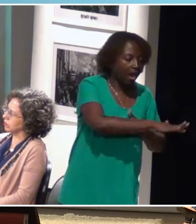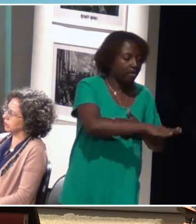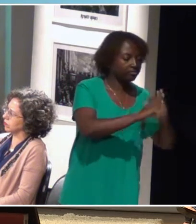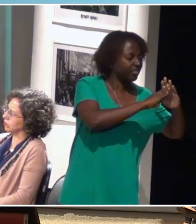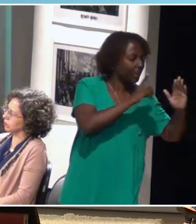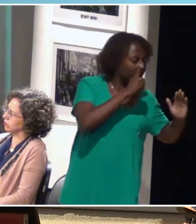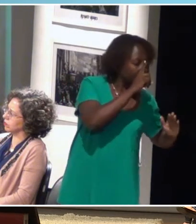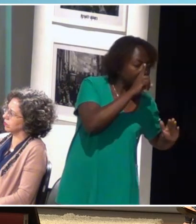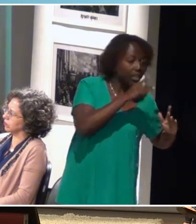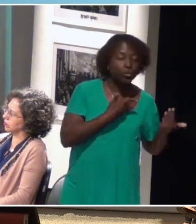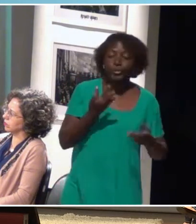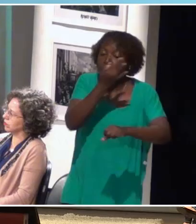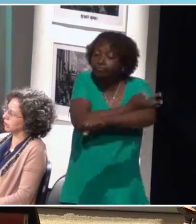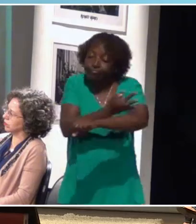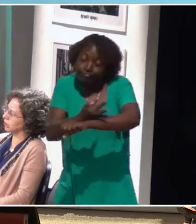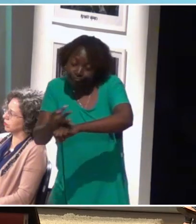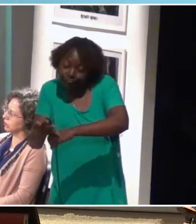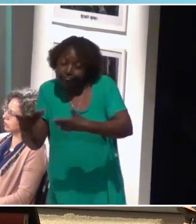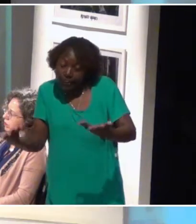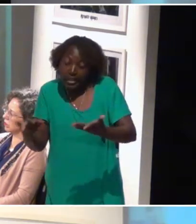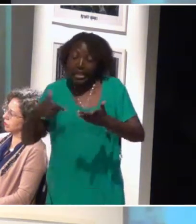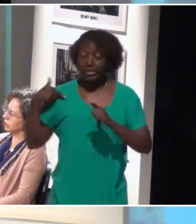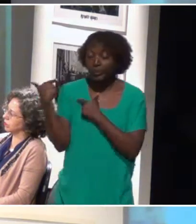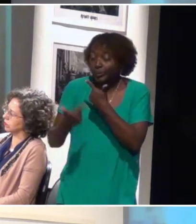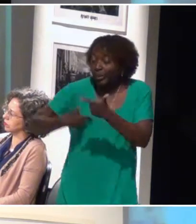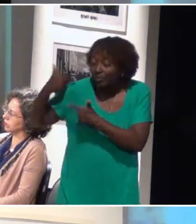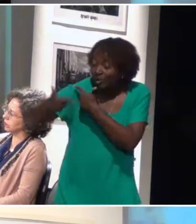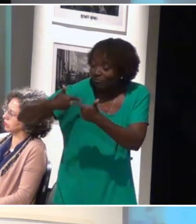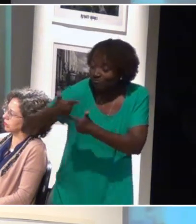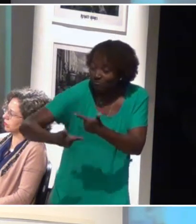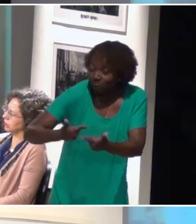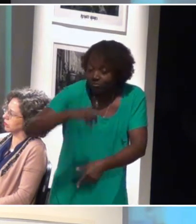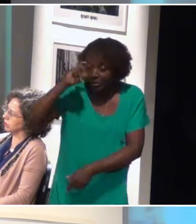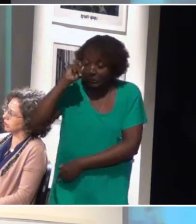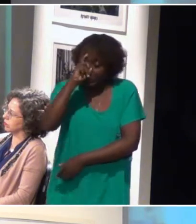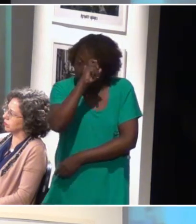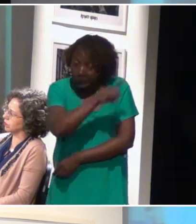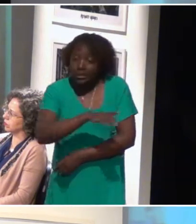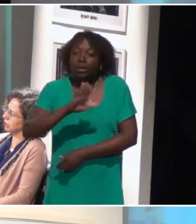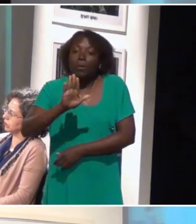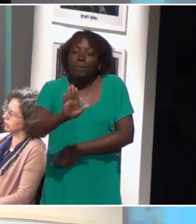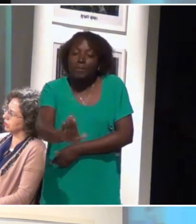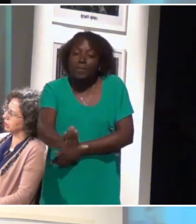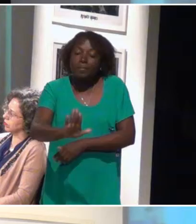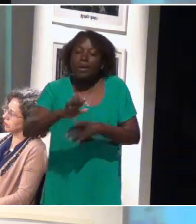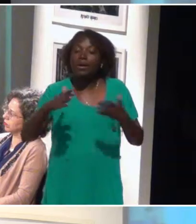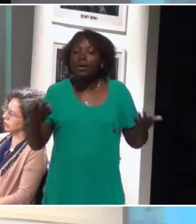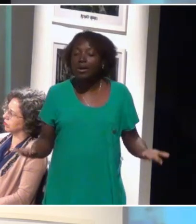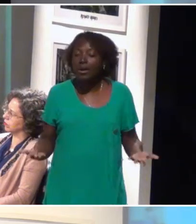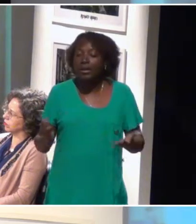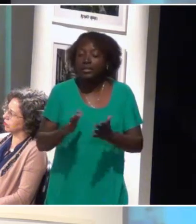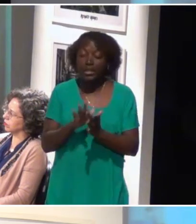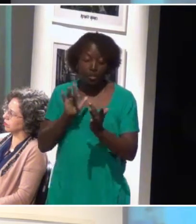Enfim, é um trabalho que a gente vem já de muito tempo, mas a gente tem retorno porque é